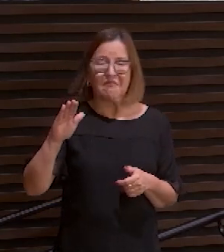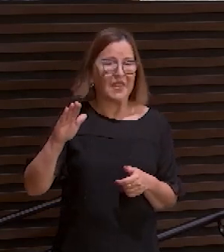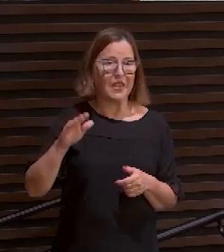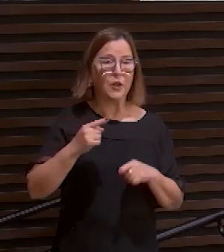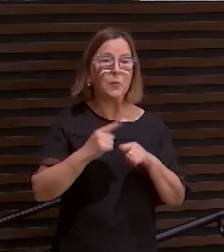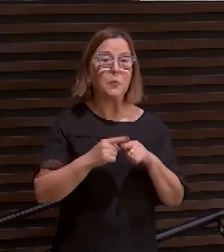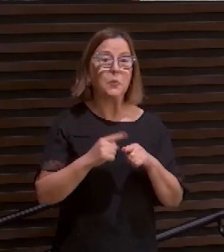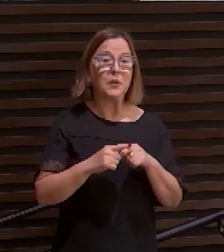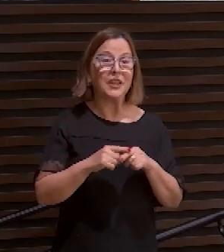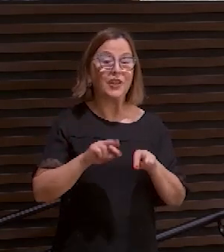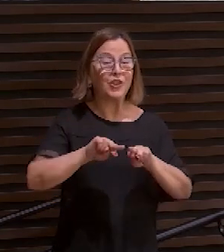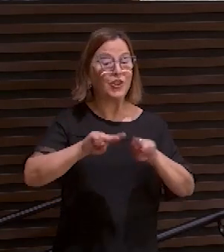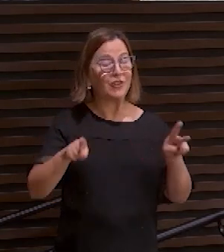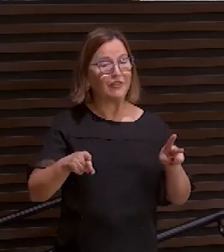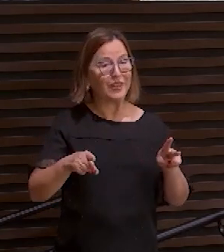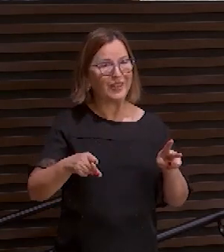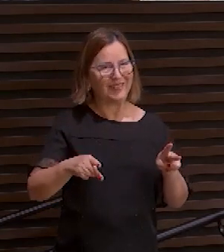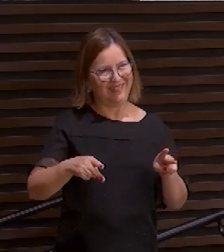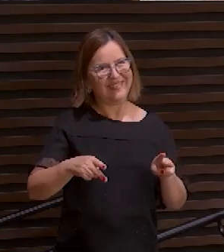discernem